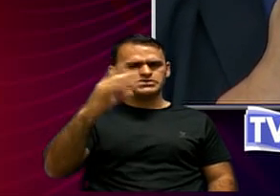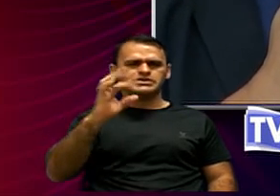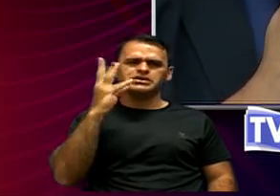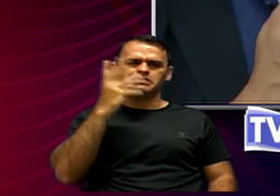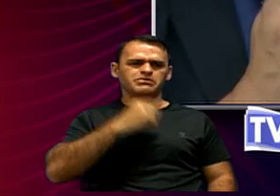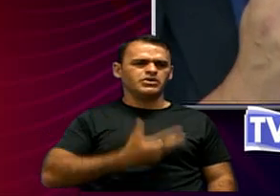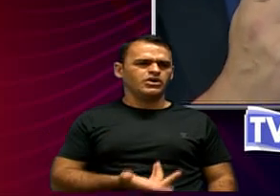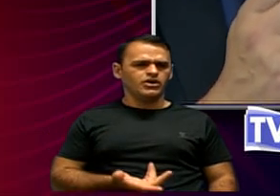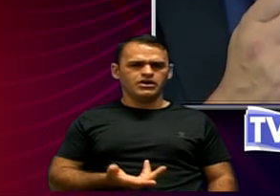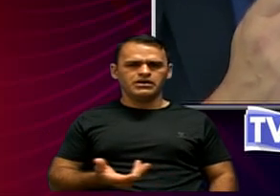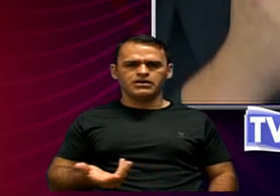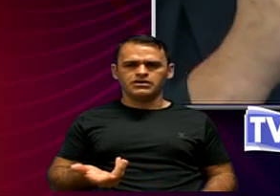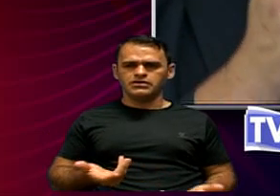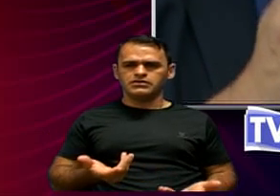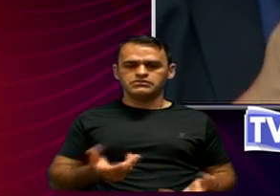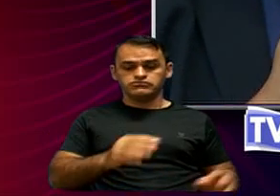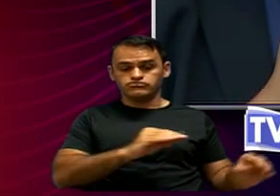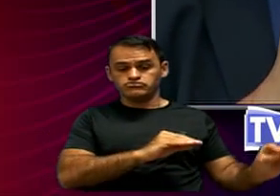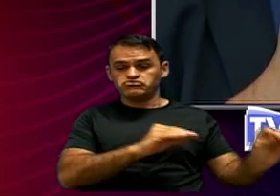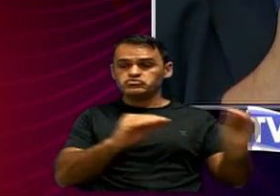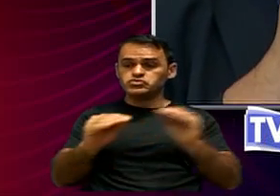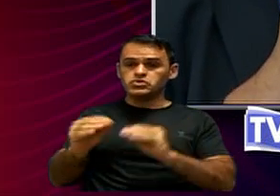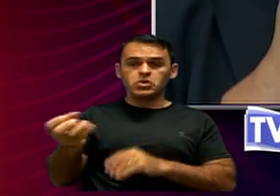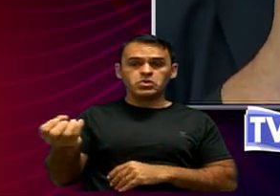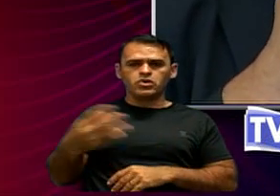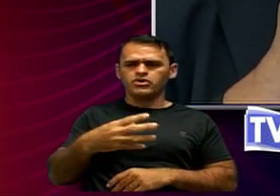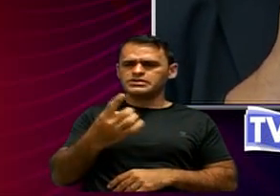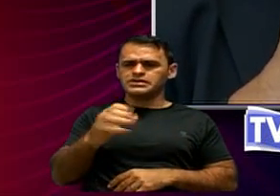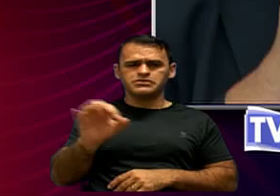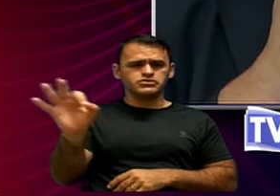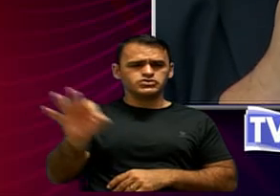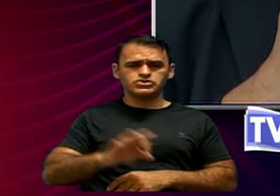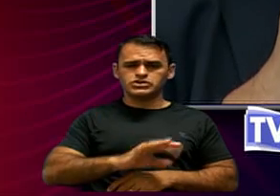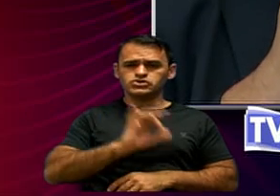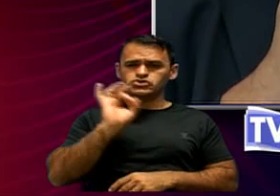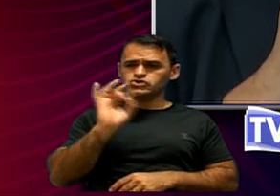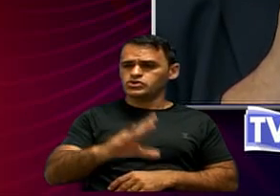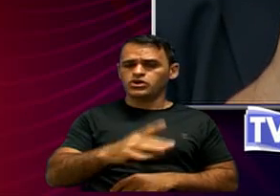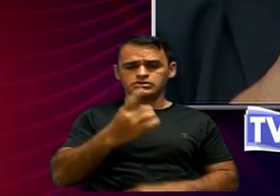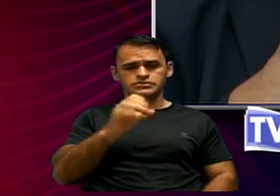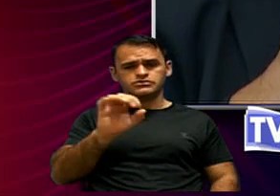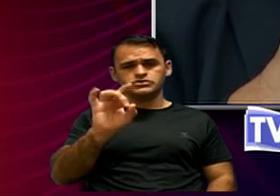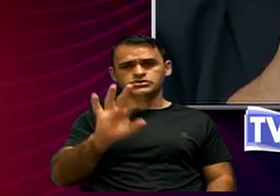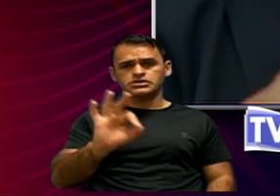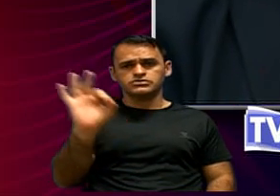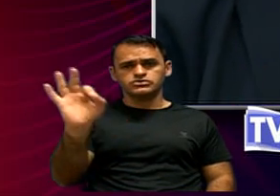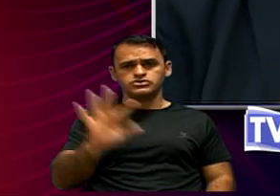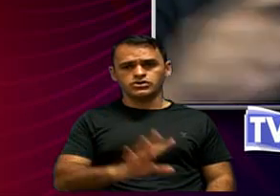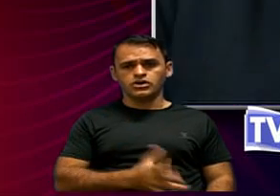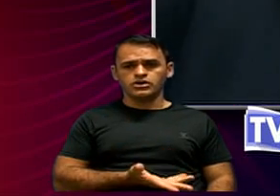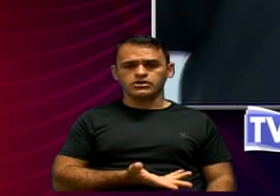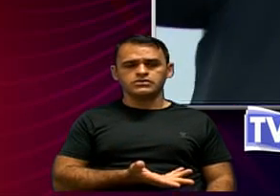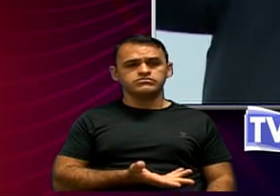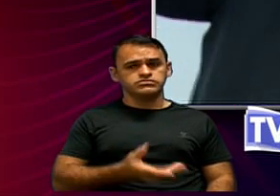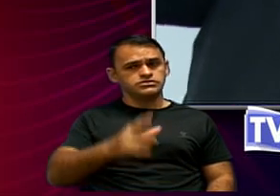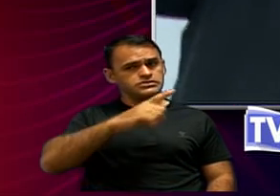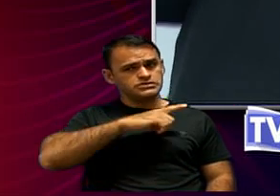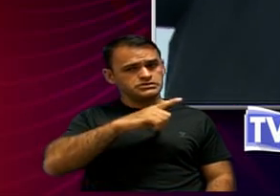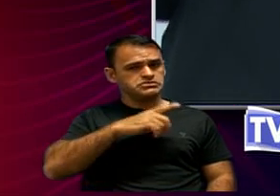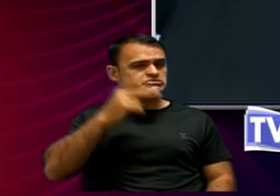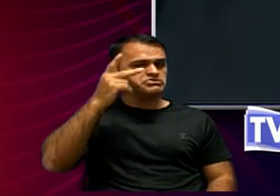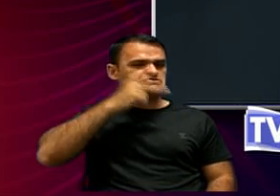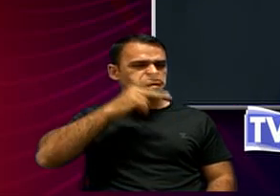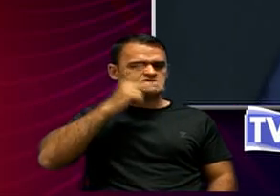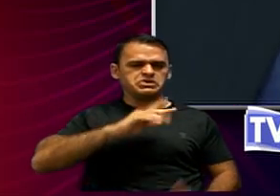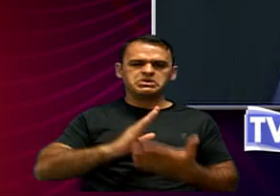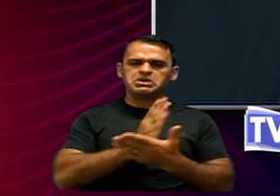regional velho para o novo. Você falou a verdade, só 10% de atendimento. Só 10% de atendimento. Falaram, tem político que falou